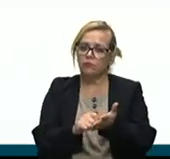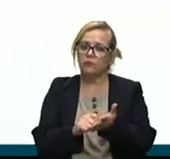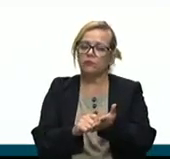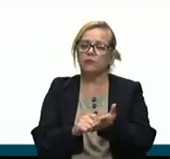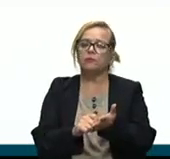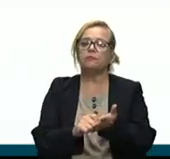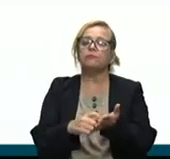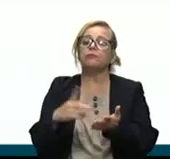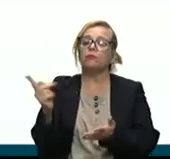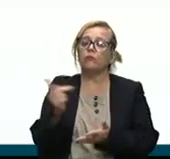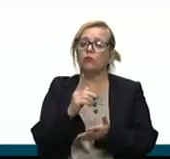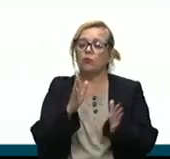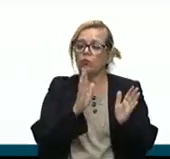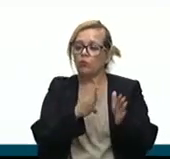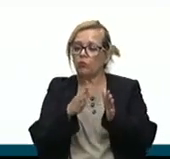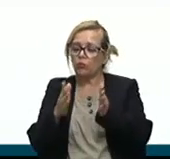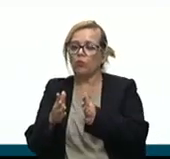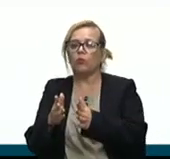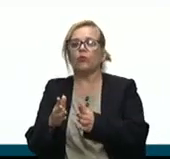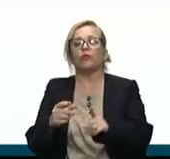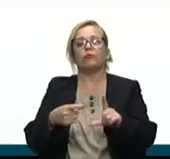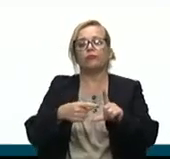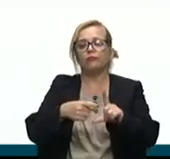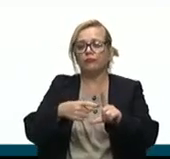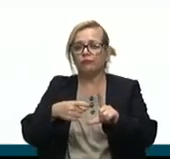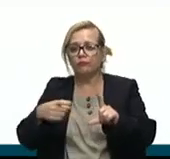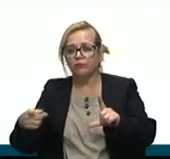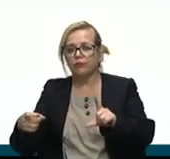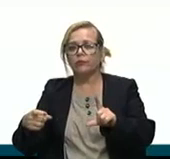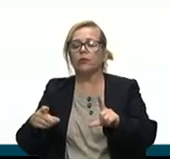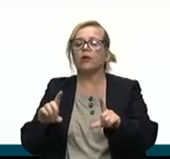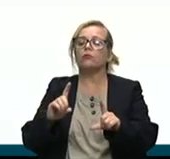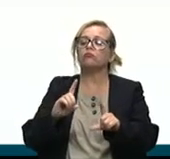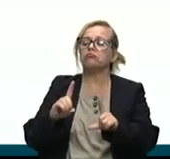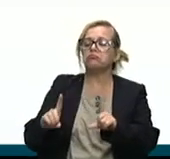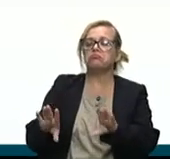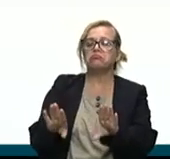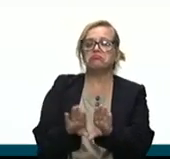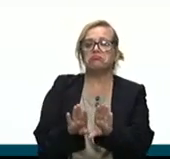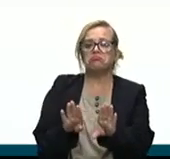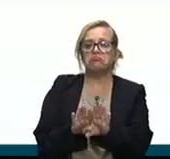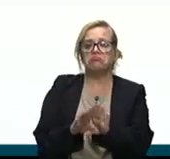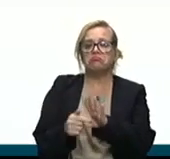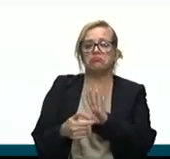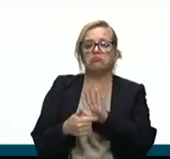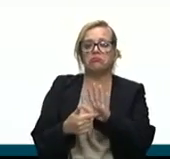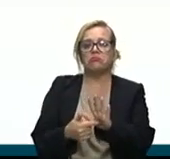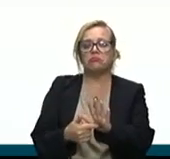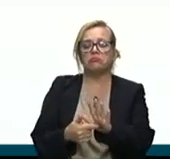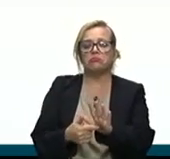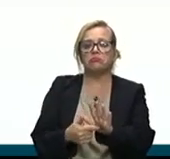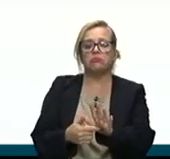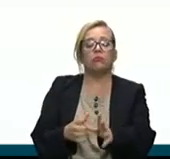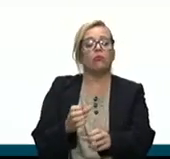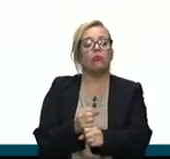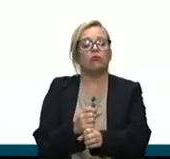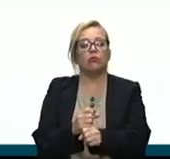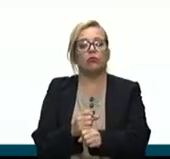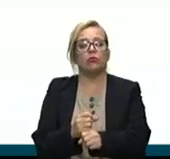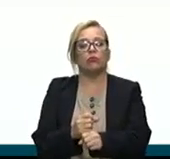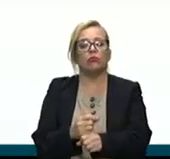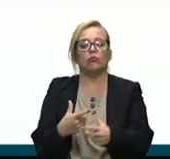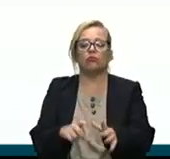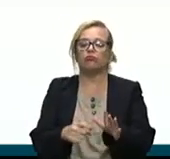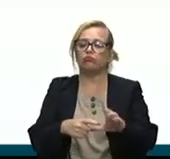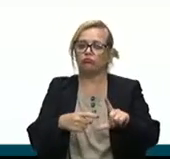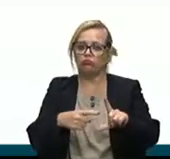células, gráfico de dispersão, adicionar linha de tendência e exibir equação no